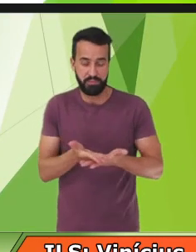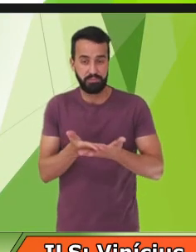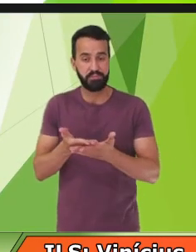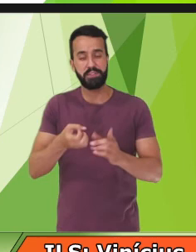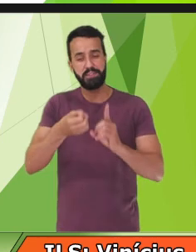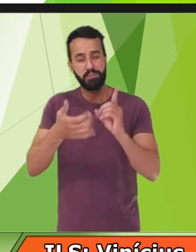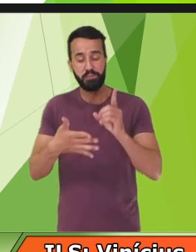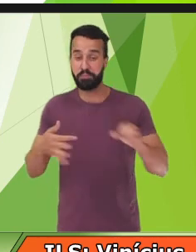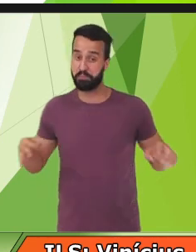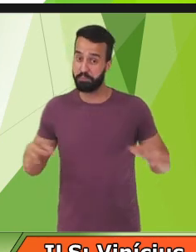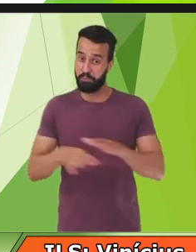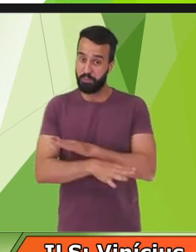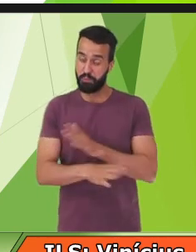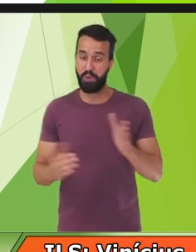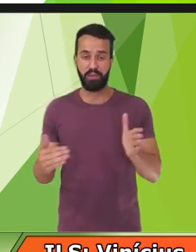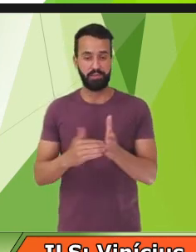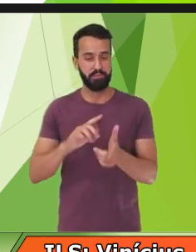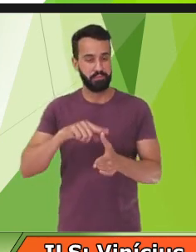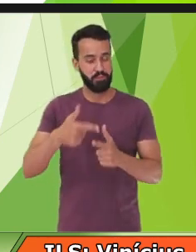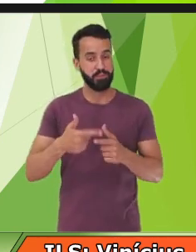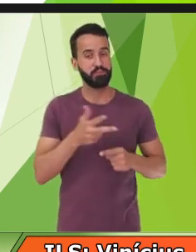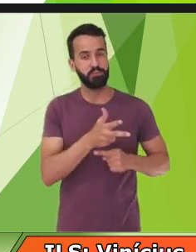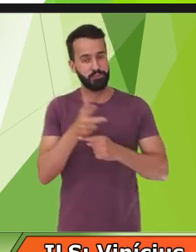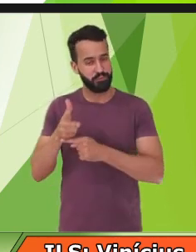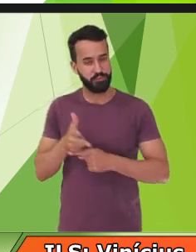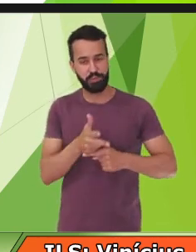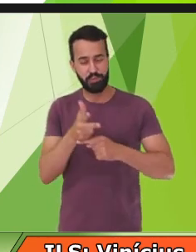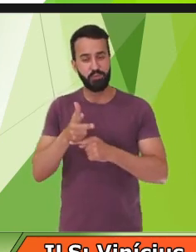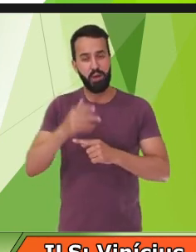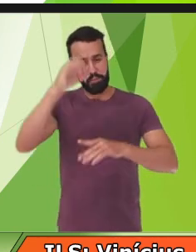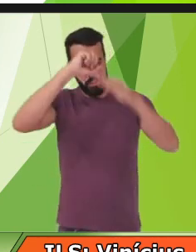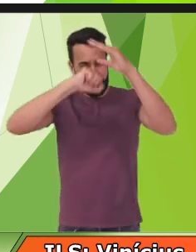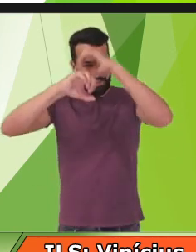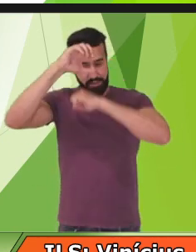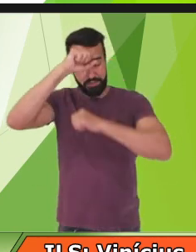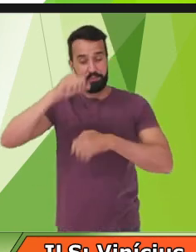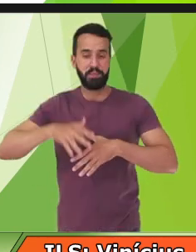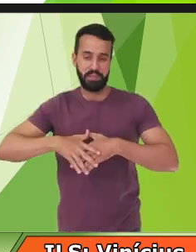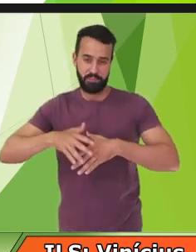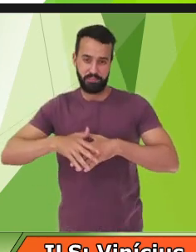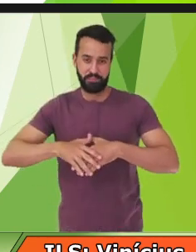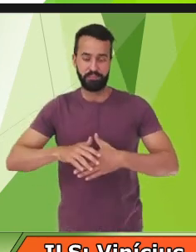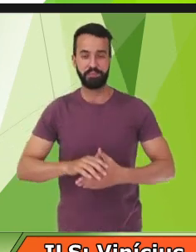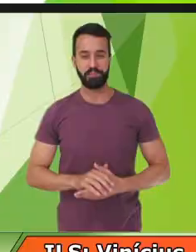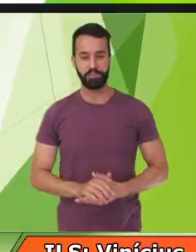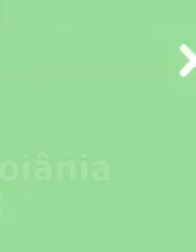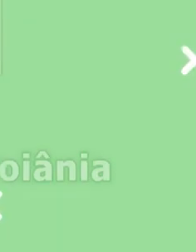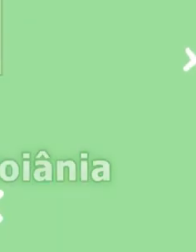deste descritor. Até o próximo vídeo com mais aprendizagem matemática.